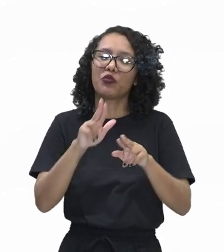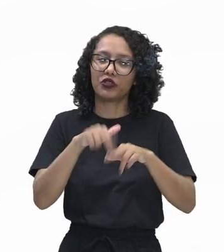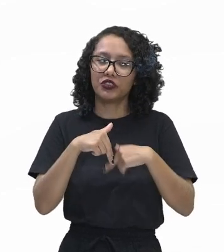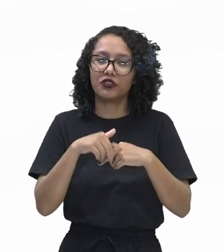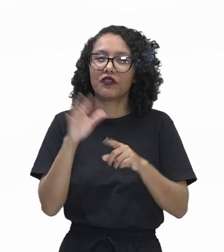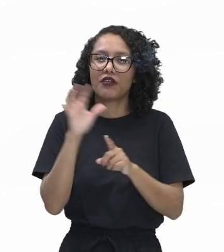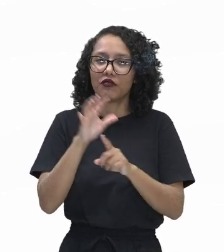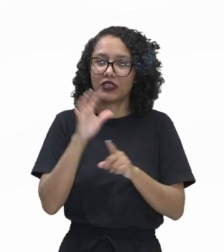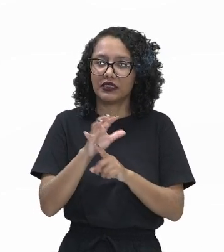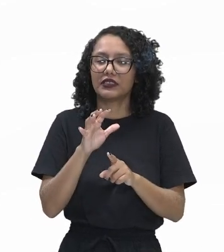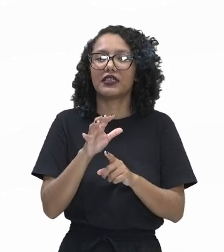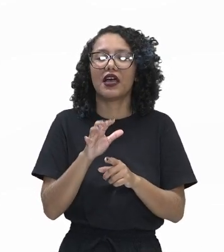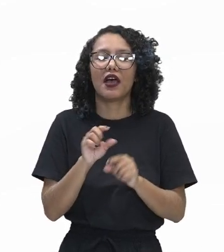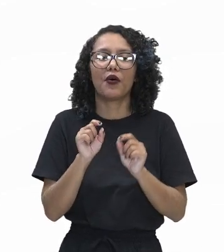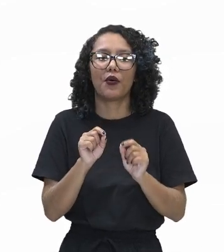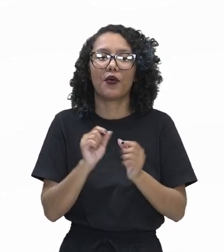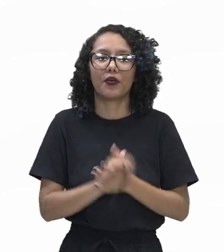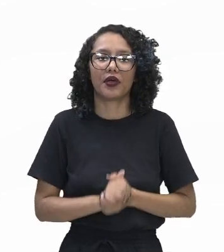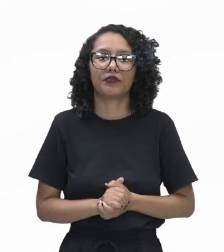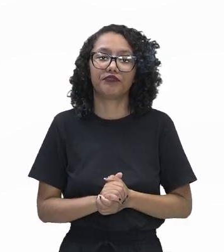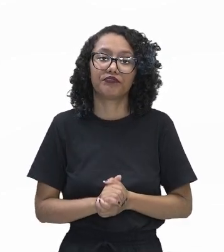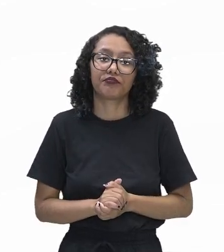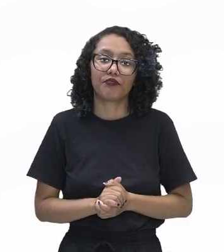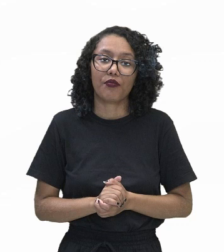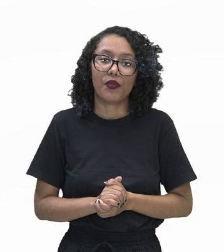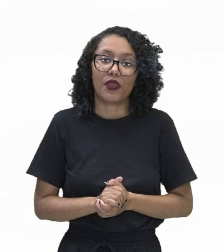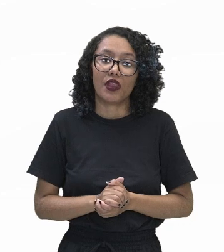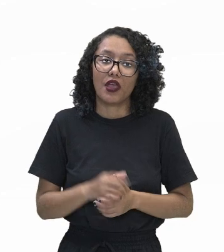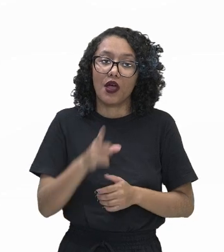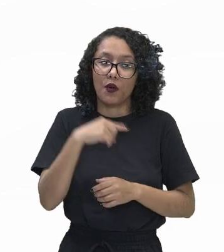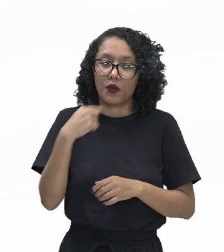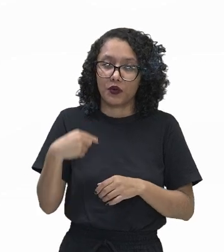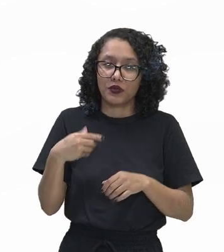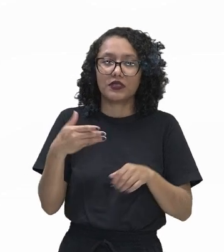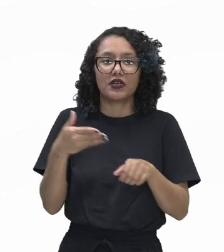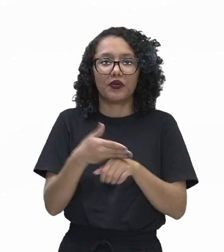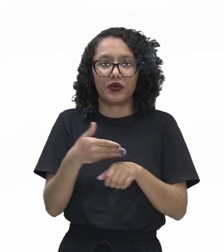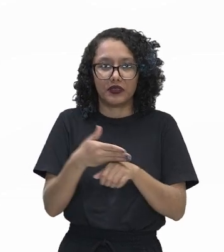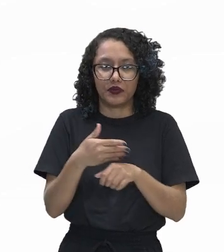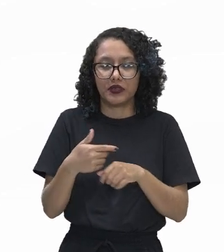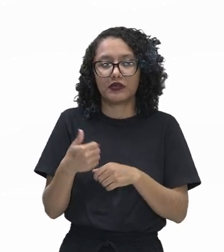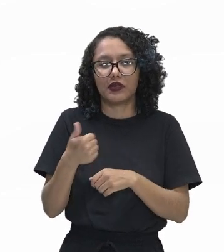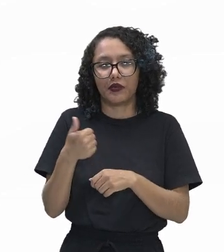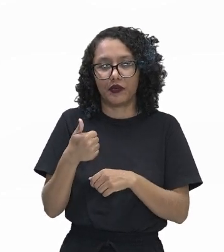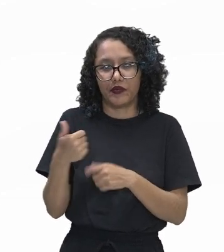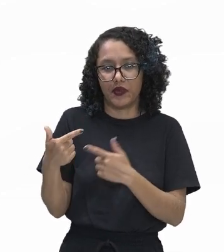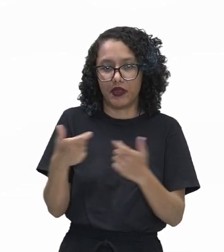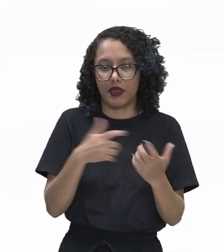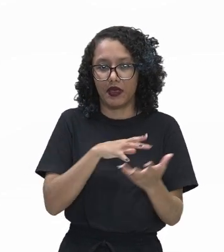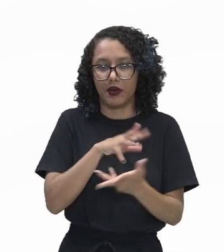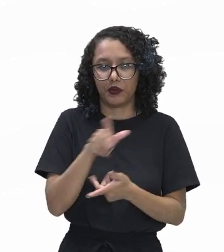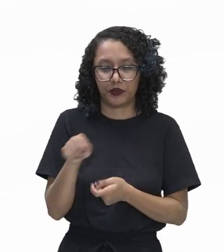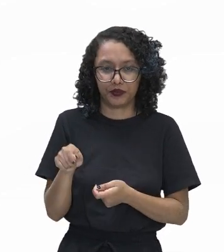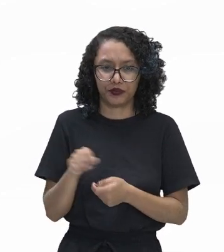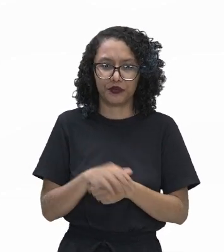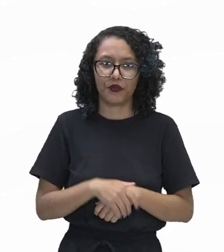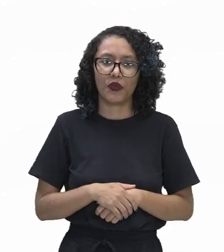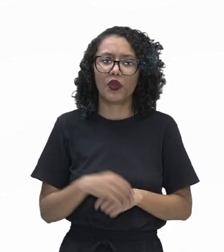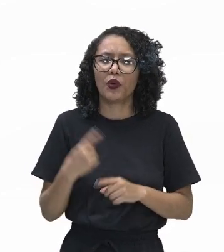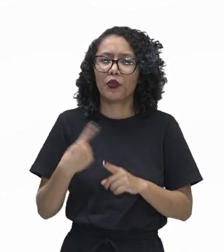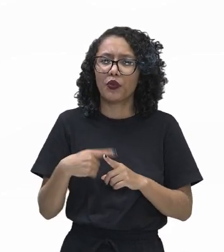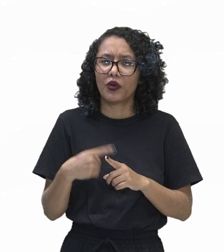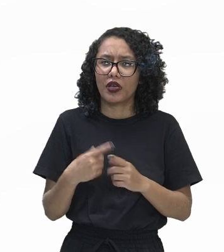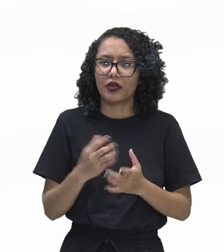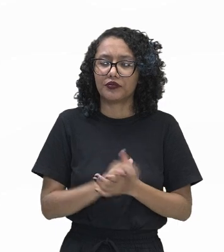popular é a entrada, a participação da Rússia na Primeira Guerra Mundial. Porque a Rússia ela